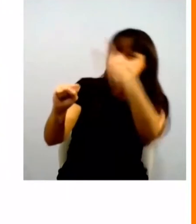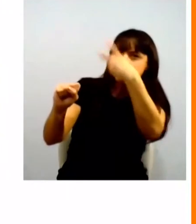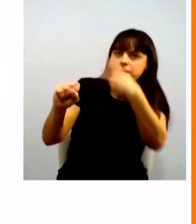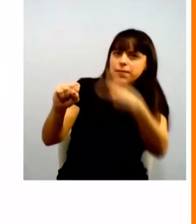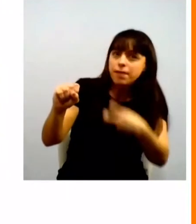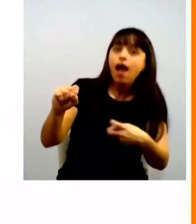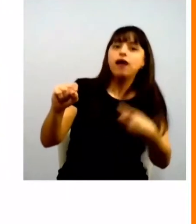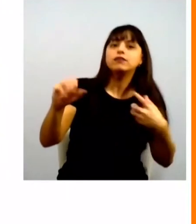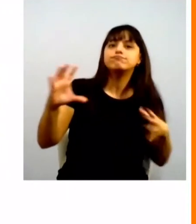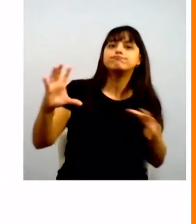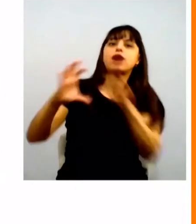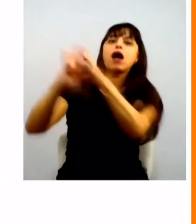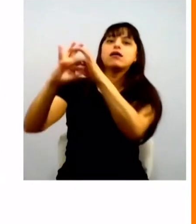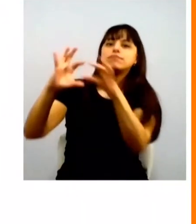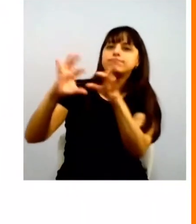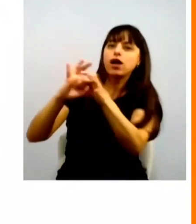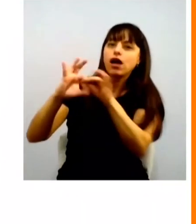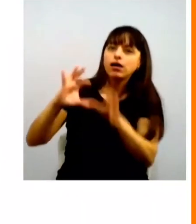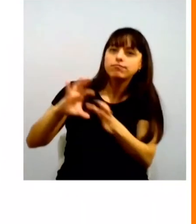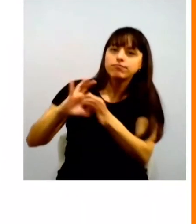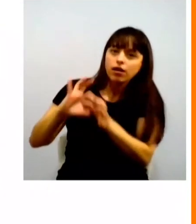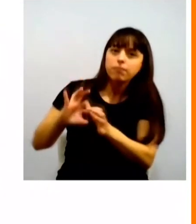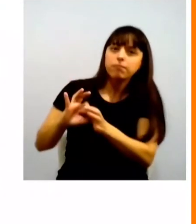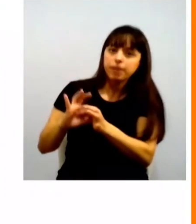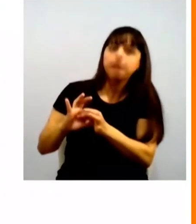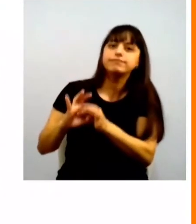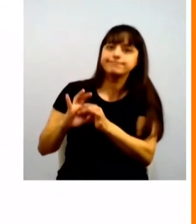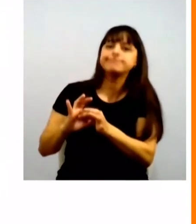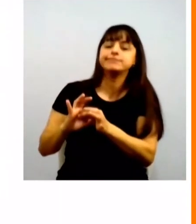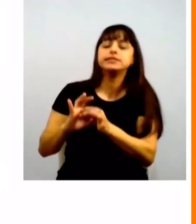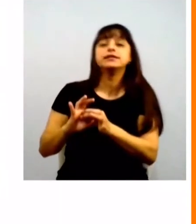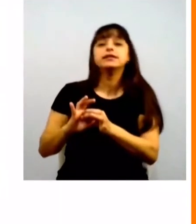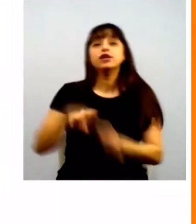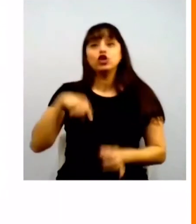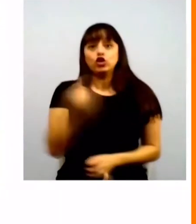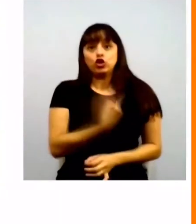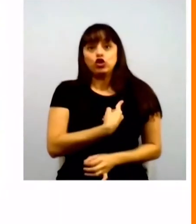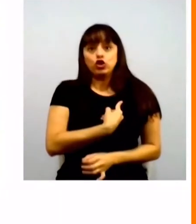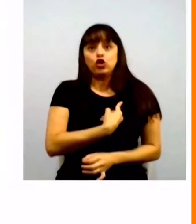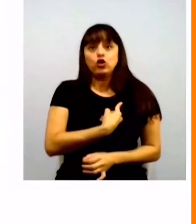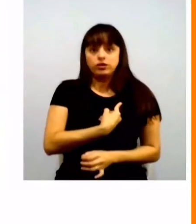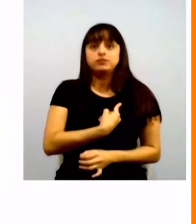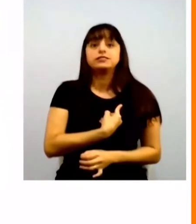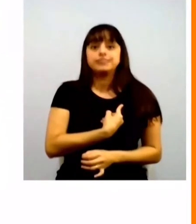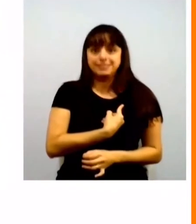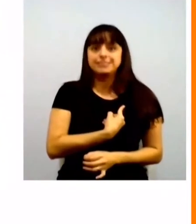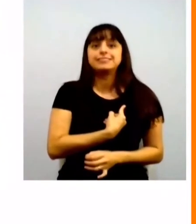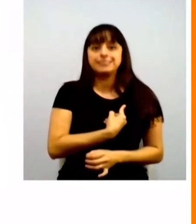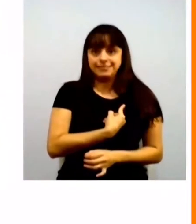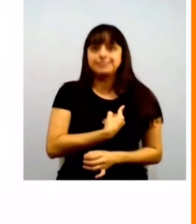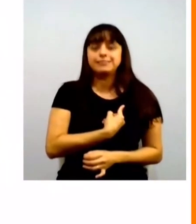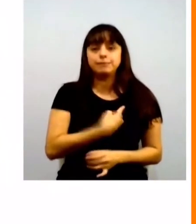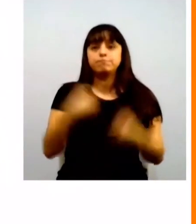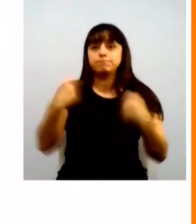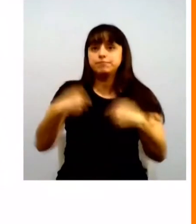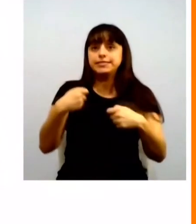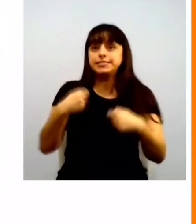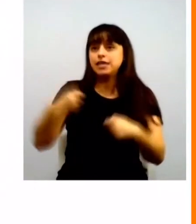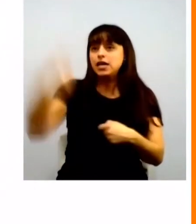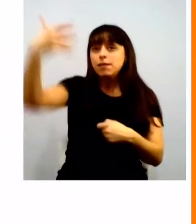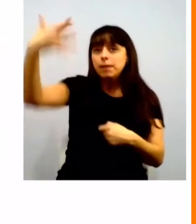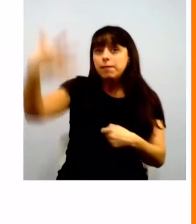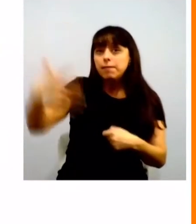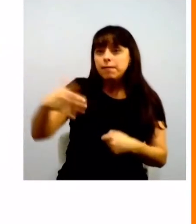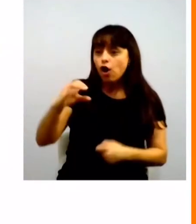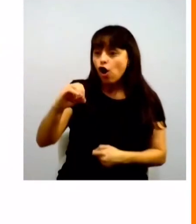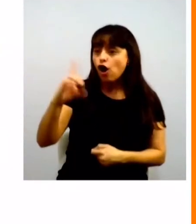desenvolvimento. Evidenciar. É a dizer, não é suficiente dizer que a cultura aporta ao desenvolvimento, que a veces é esta